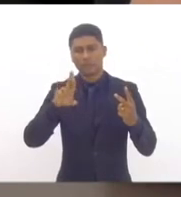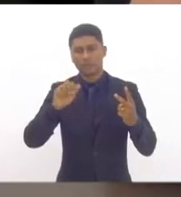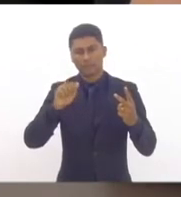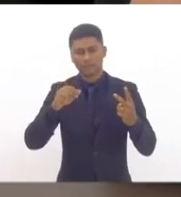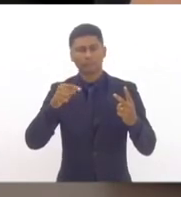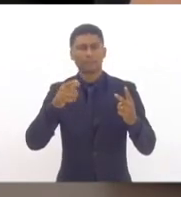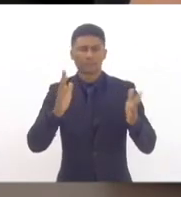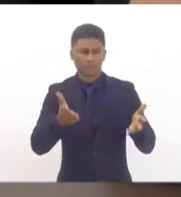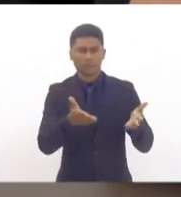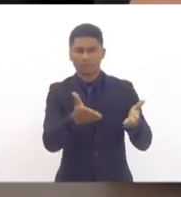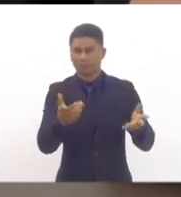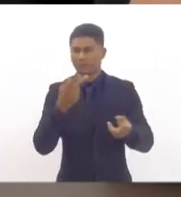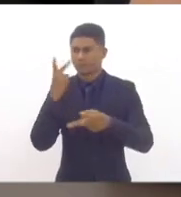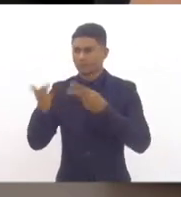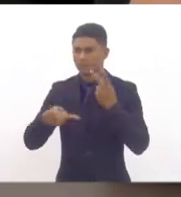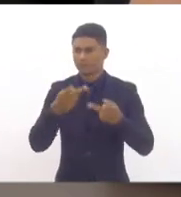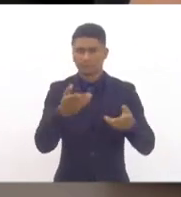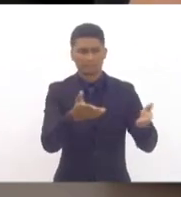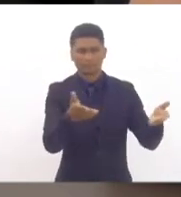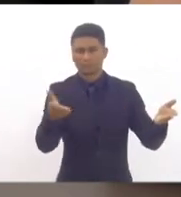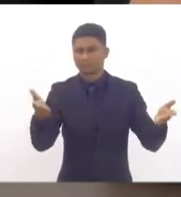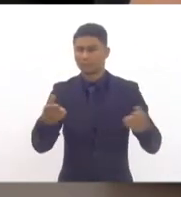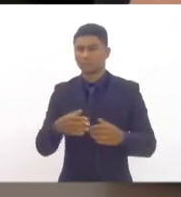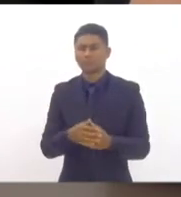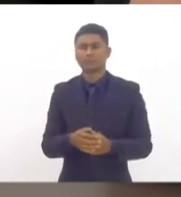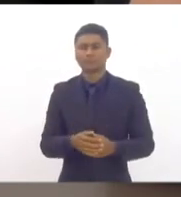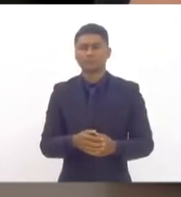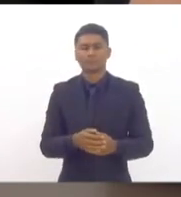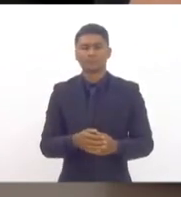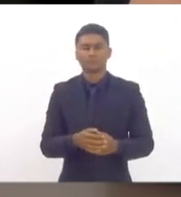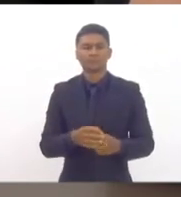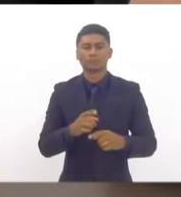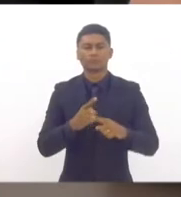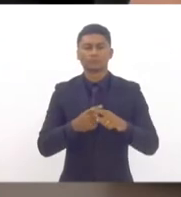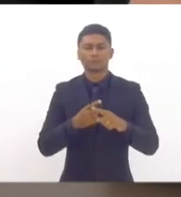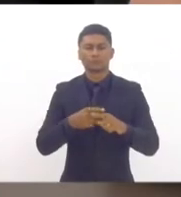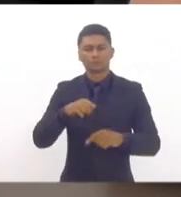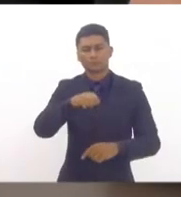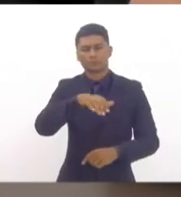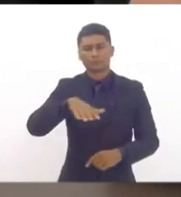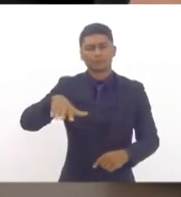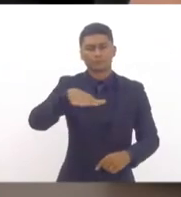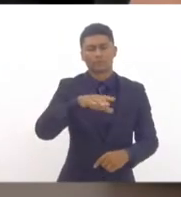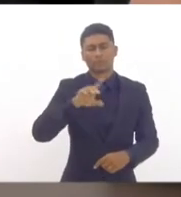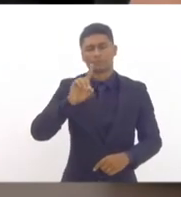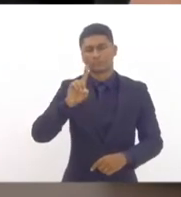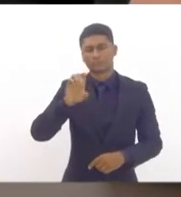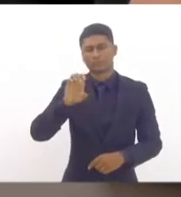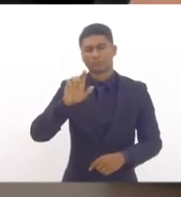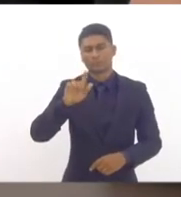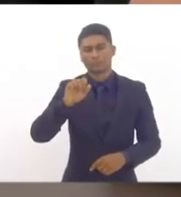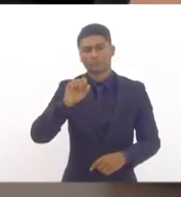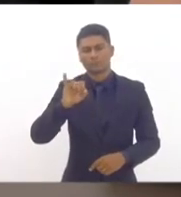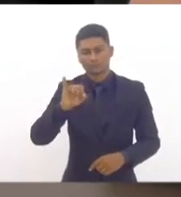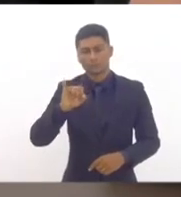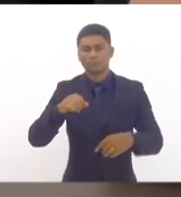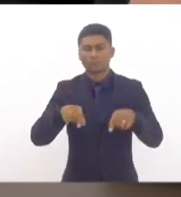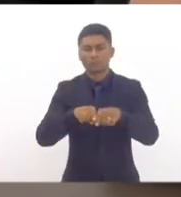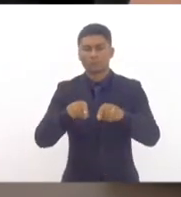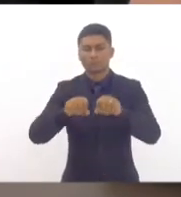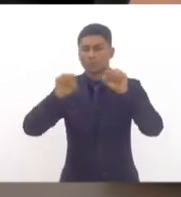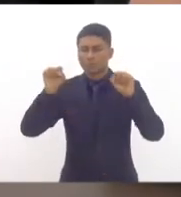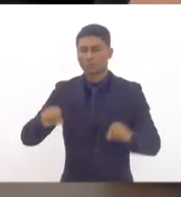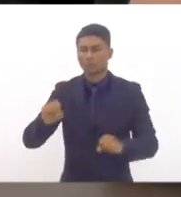que já foram ditas aqui, né, na área do DEGASE e do sistema socioeducativo